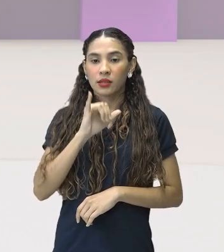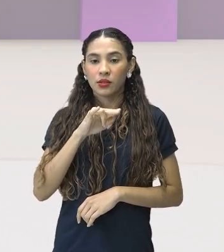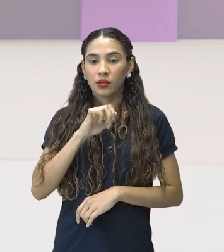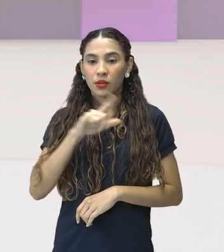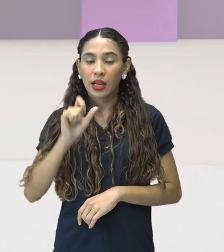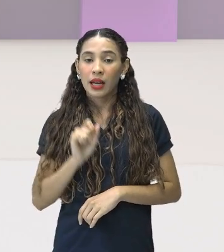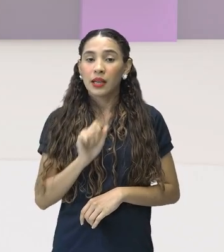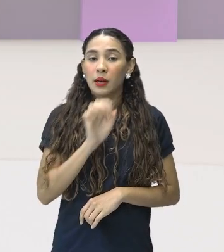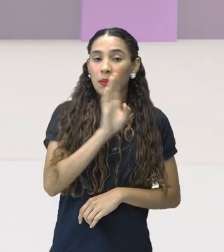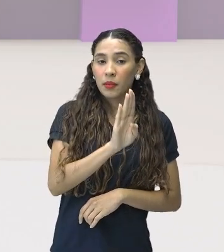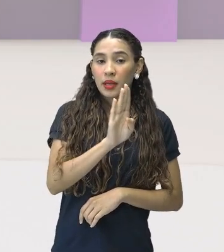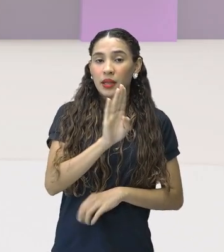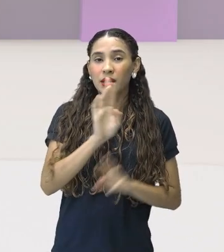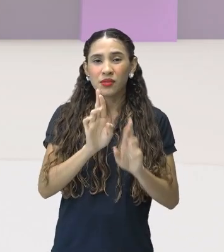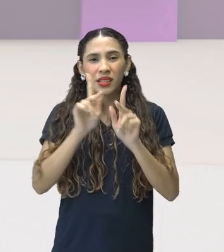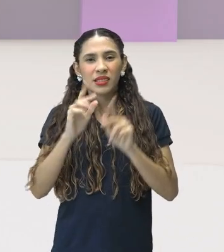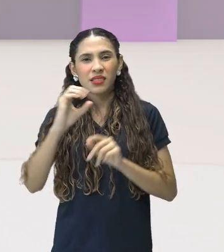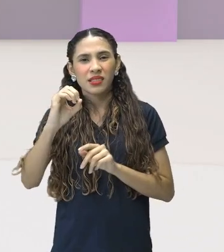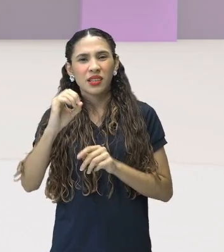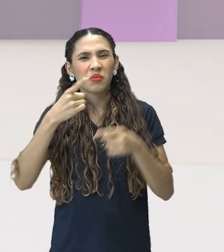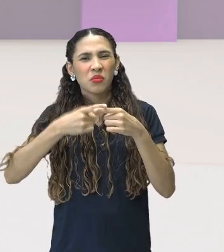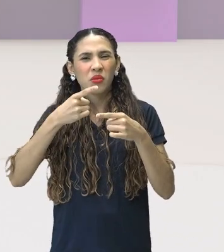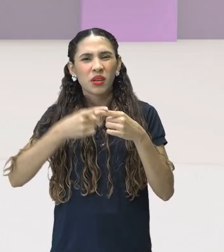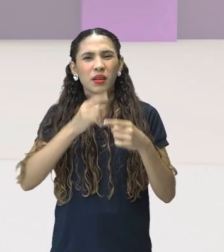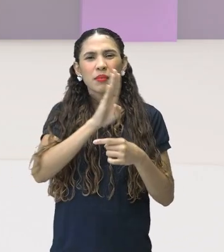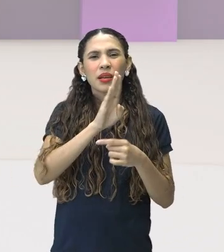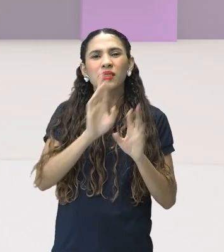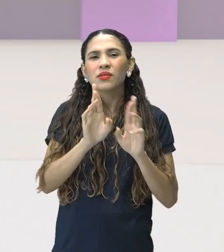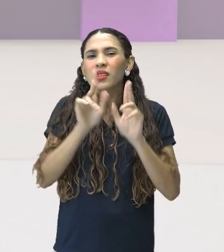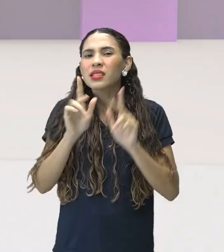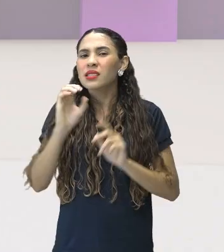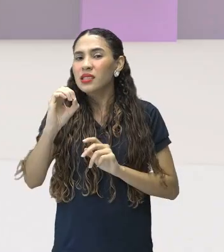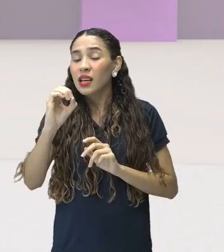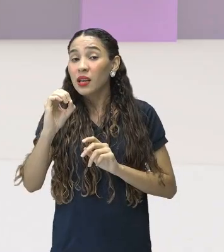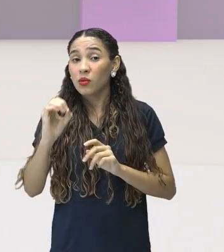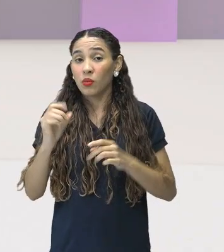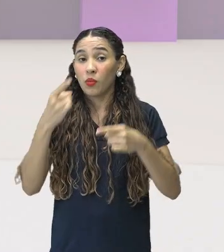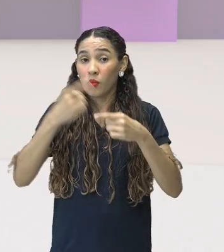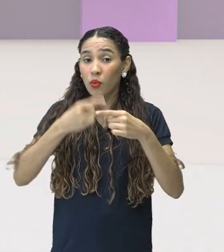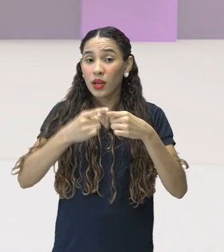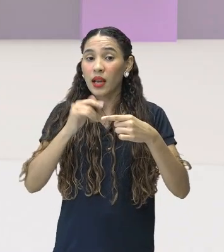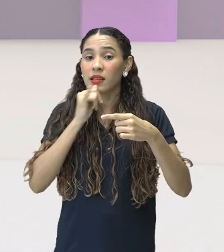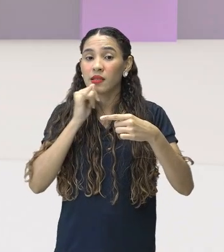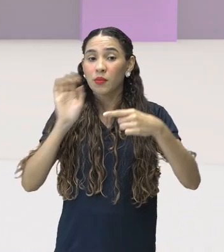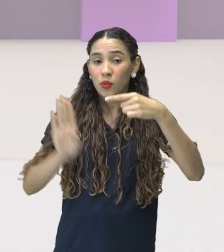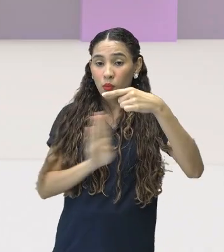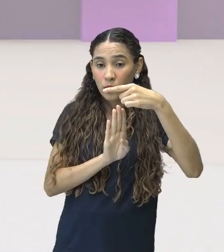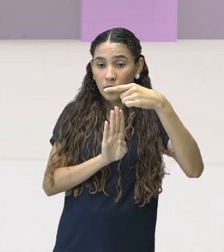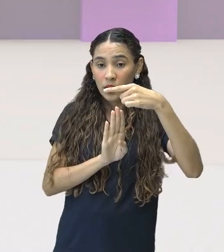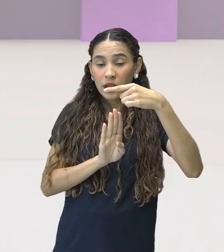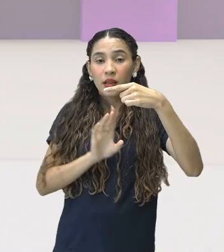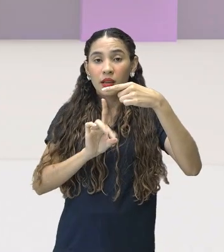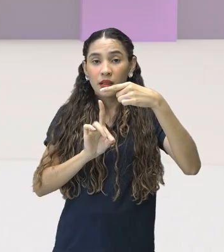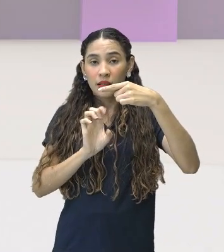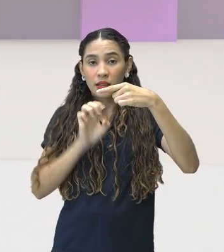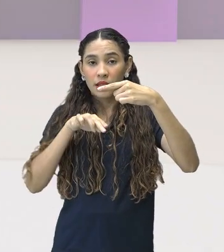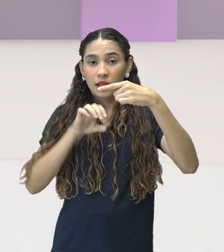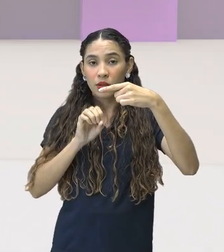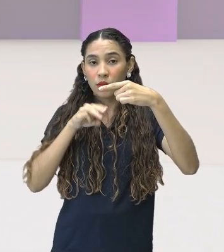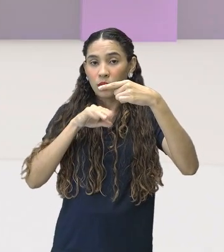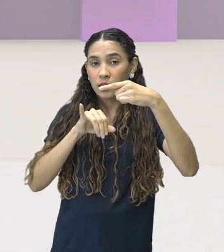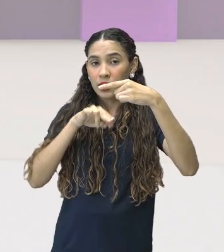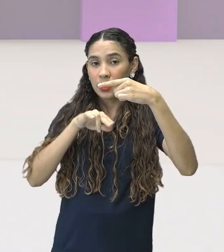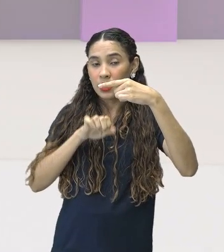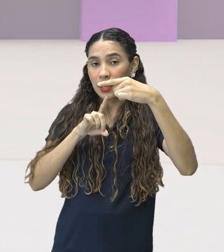B diferente de 0. Professor, por que o B tem que ser diferente de 0? Porque o B vai ficar como denominador da